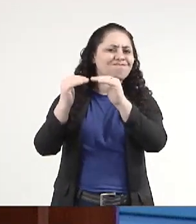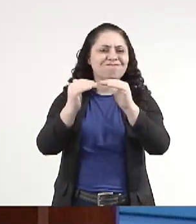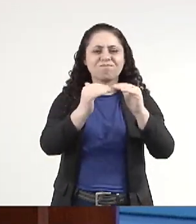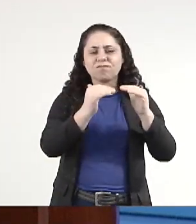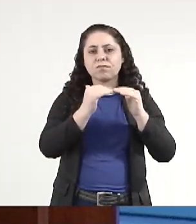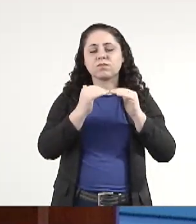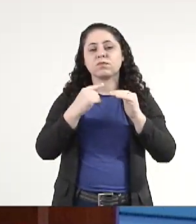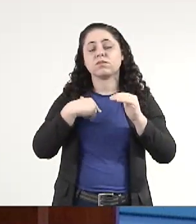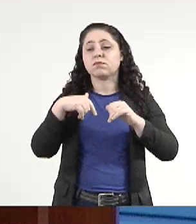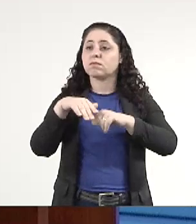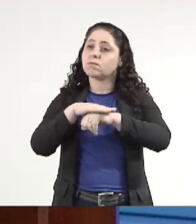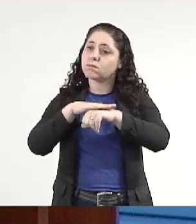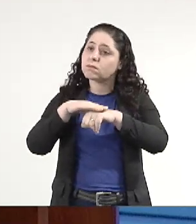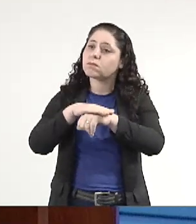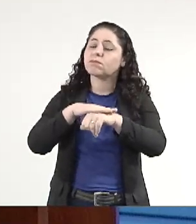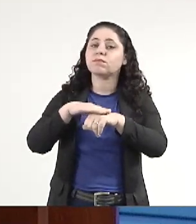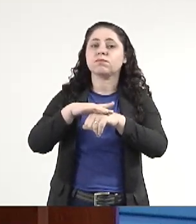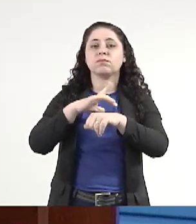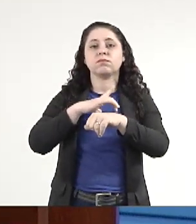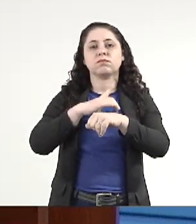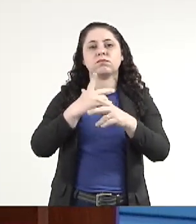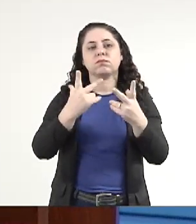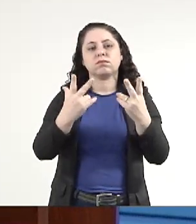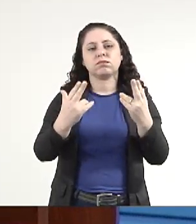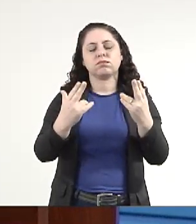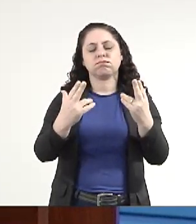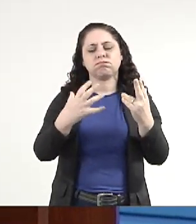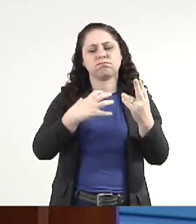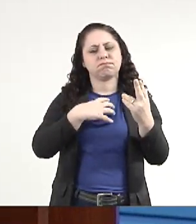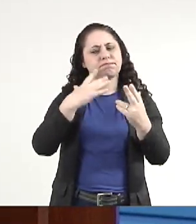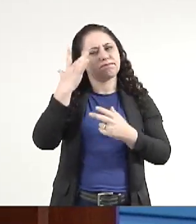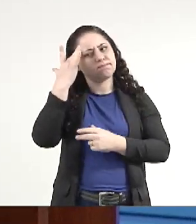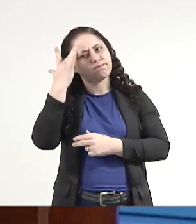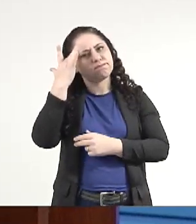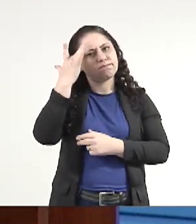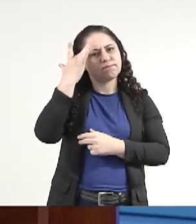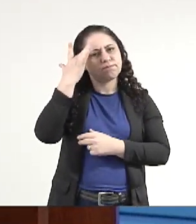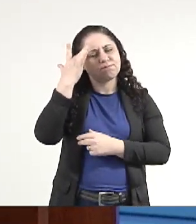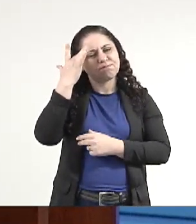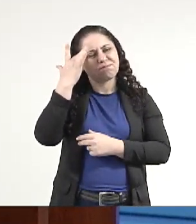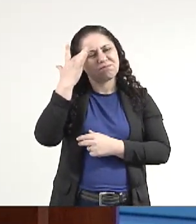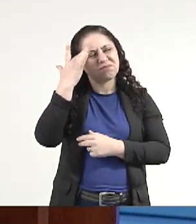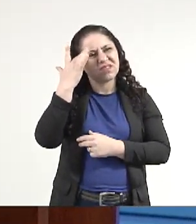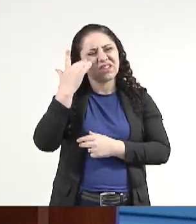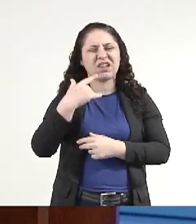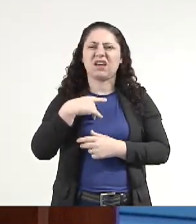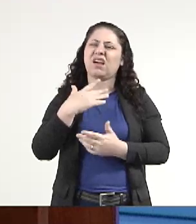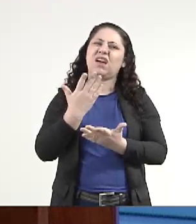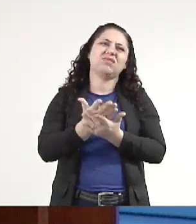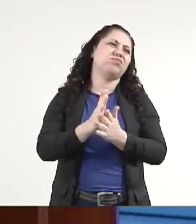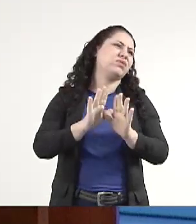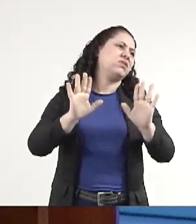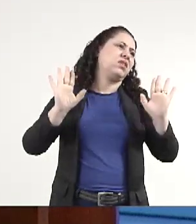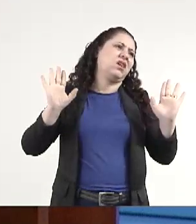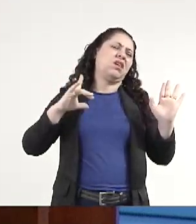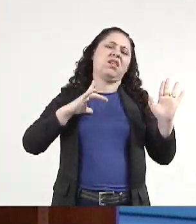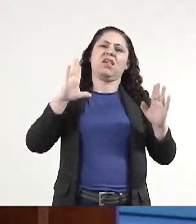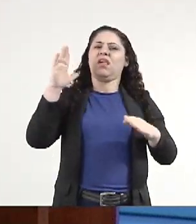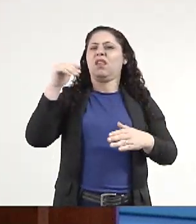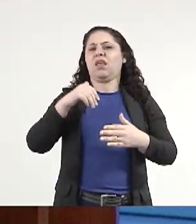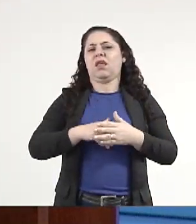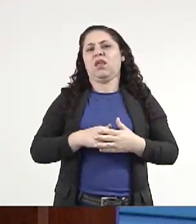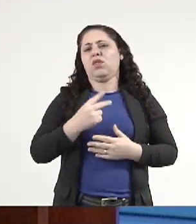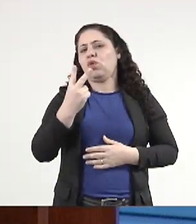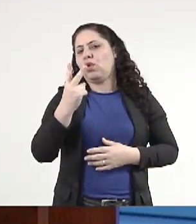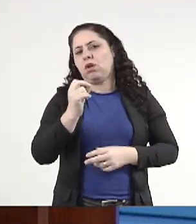aqueles com os quais eu conversei, tem o mesmo senso comum. Não dá mais para nós termos eleições a